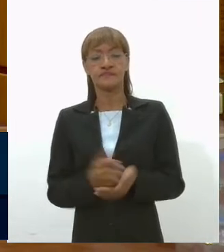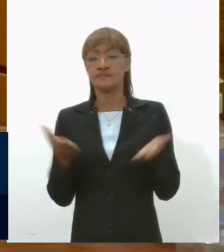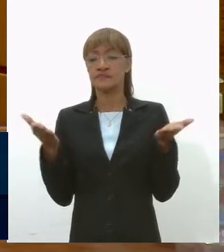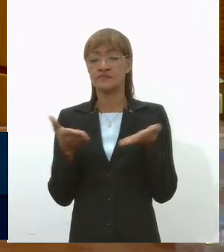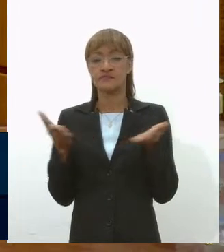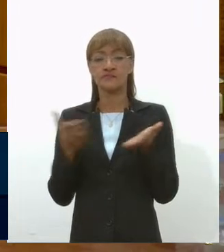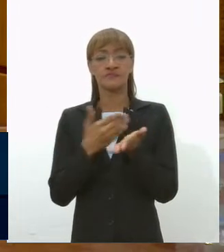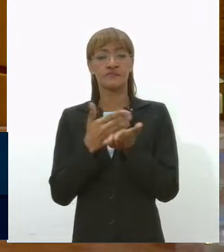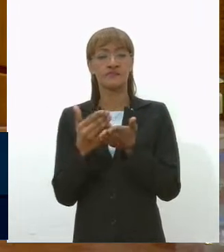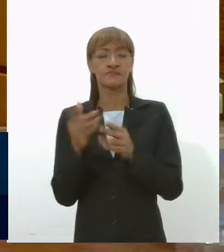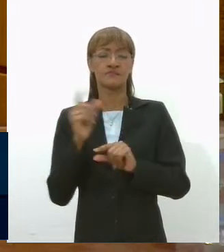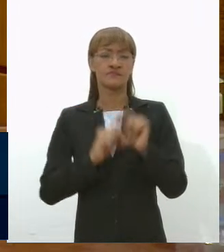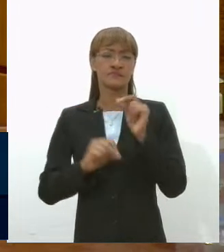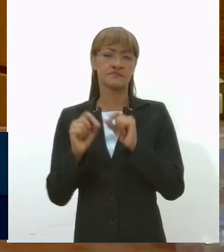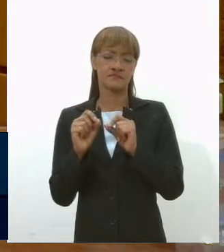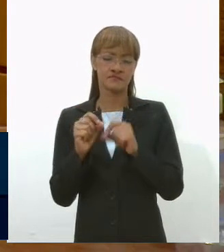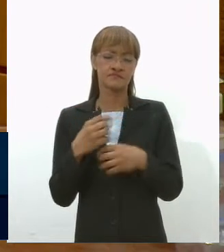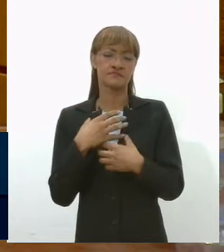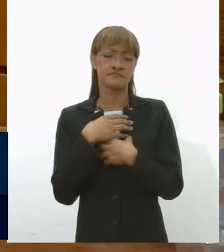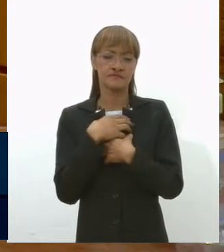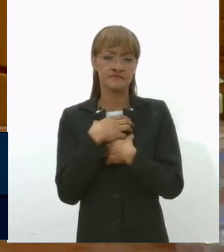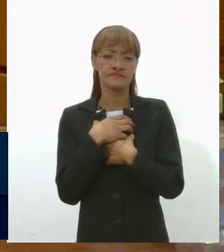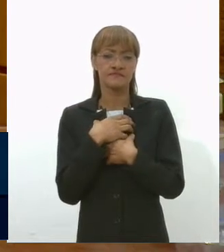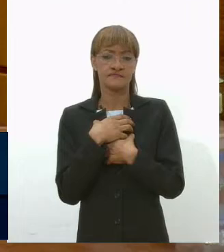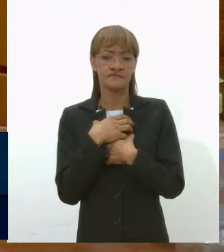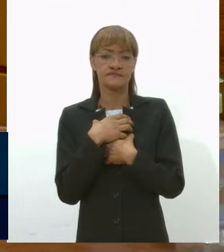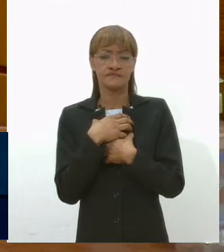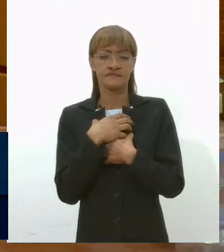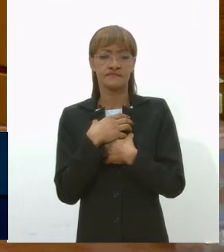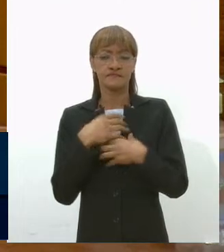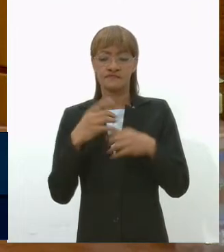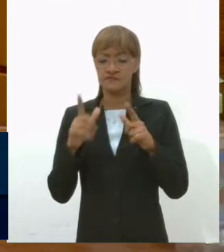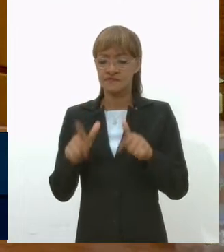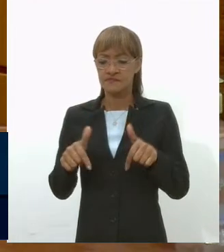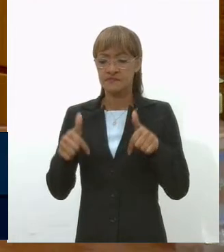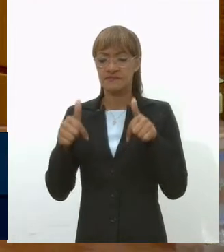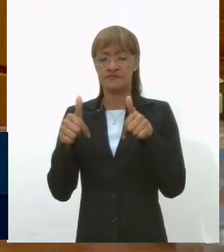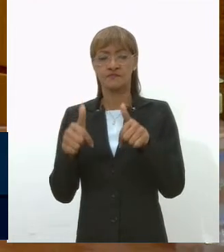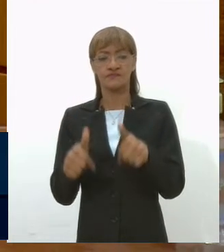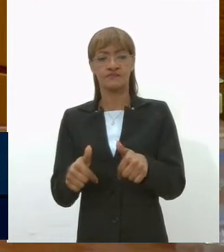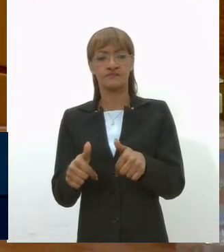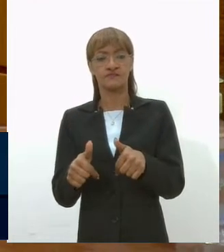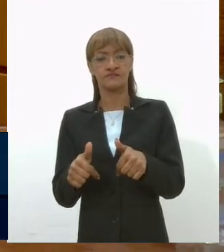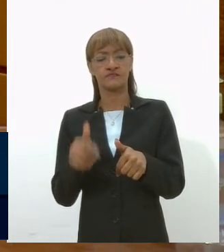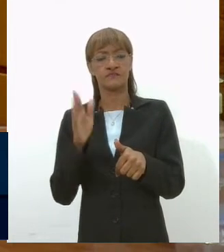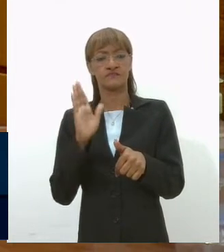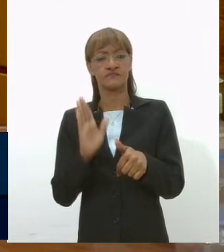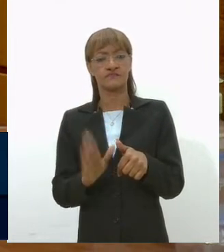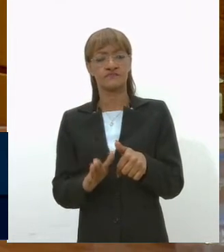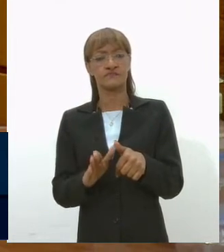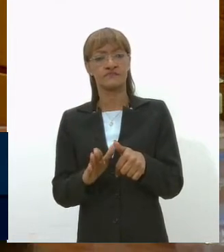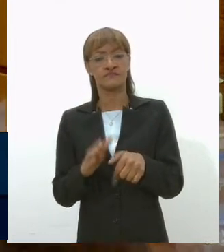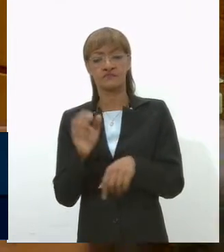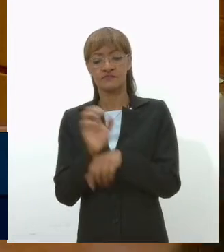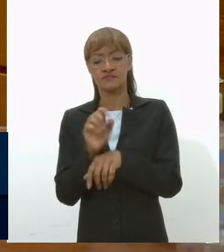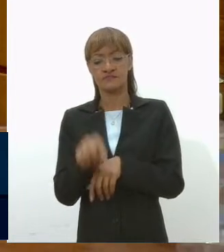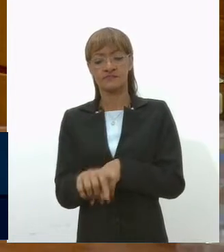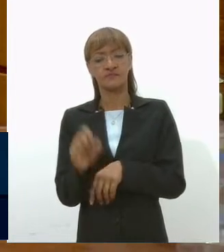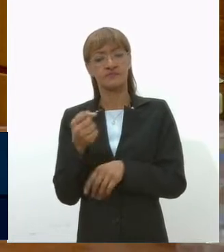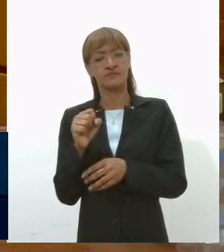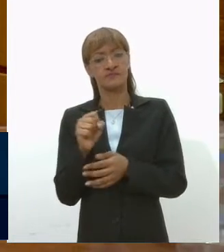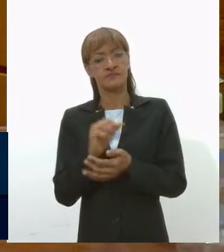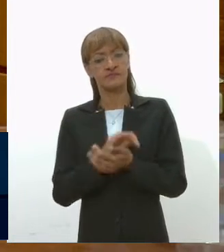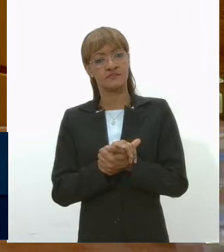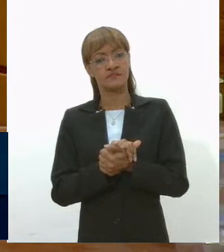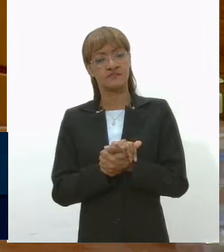me solidarizando à luta dos auditores fiscais e tributários aqui do Estado de Sergipe, que estão em paralisação